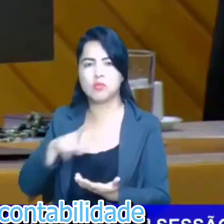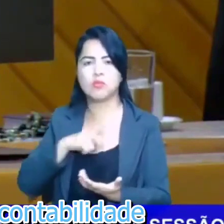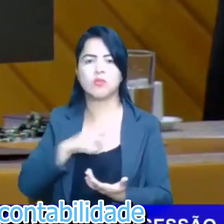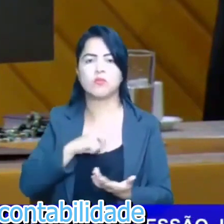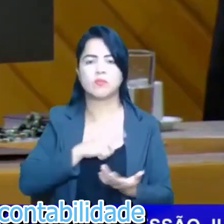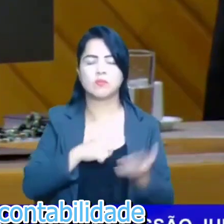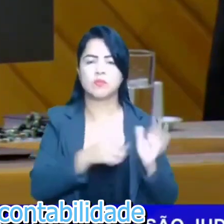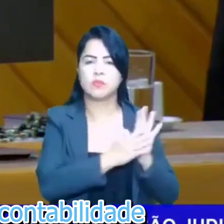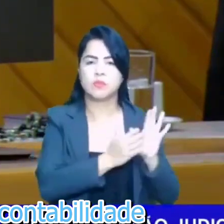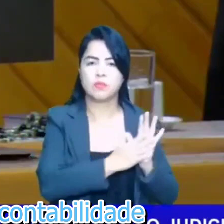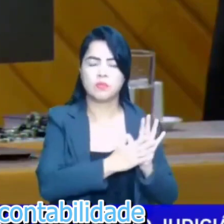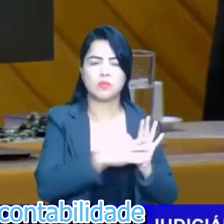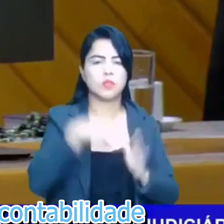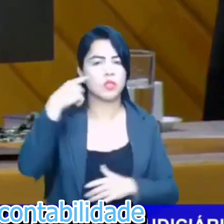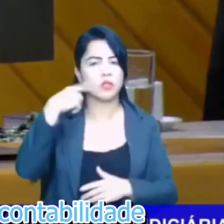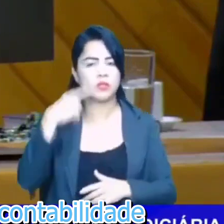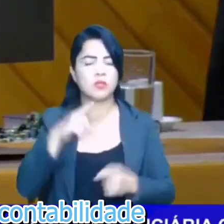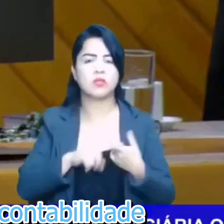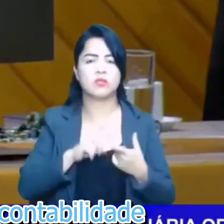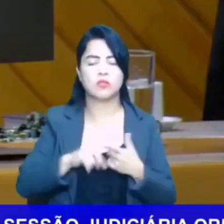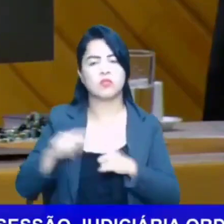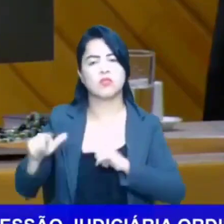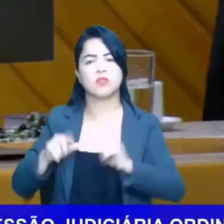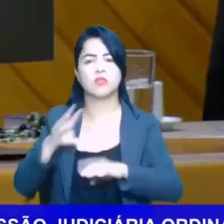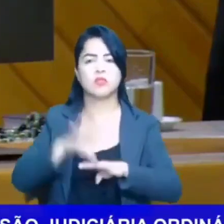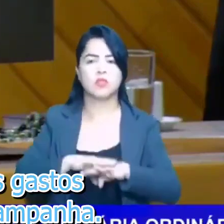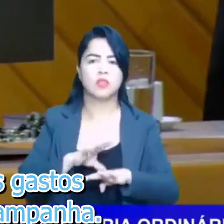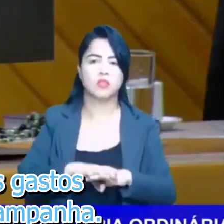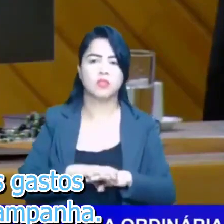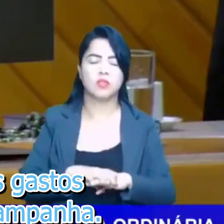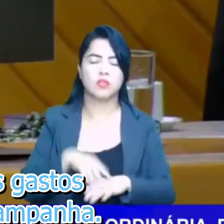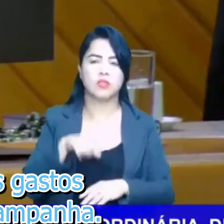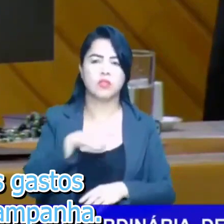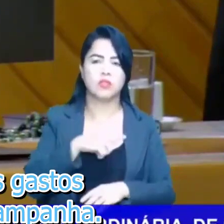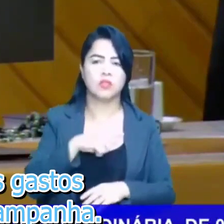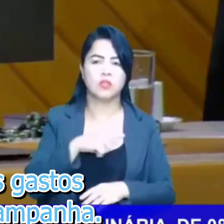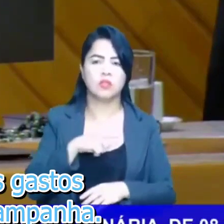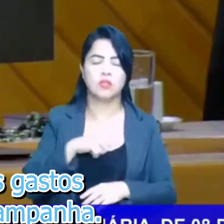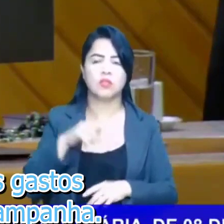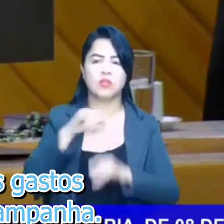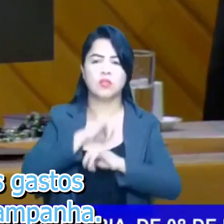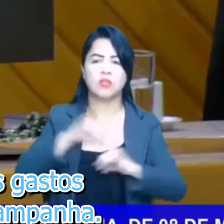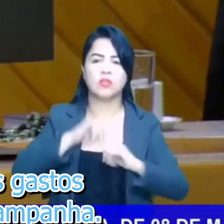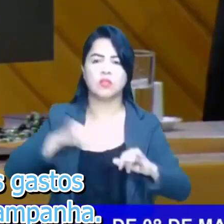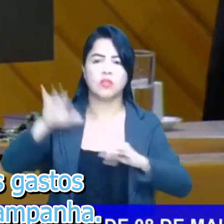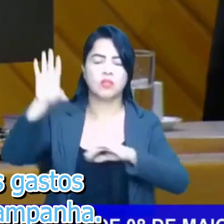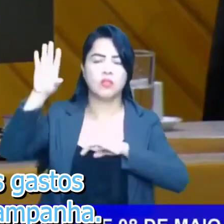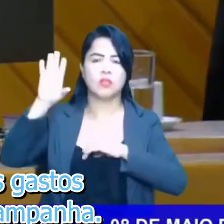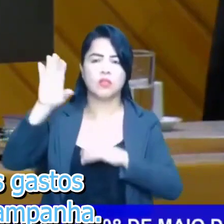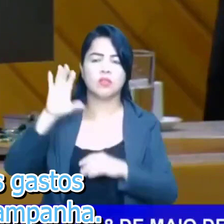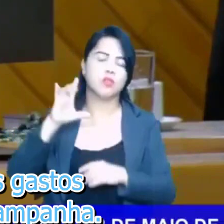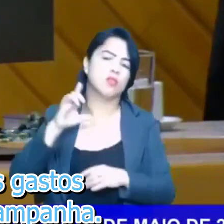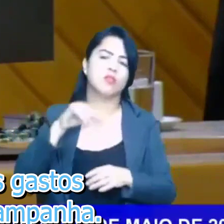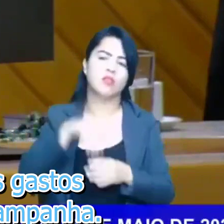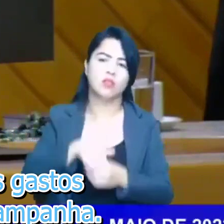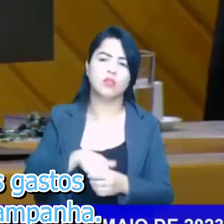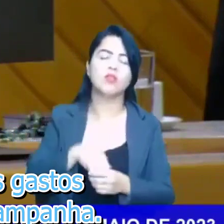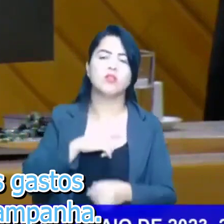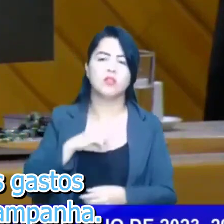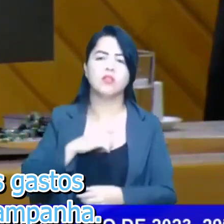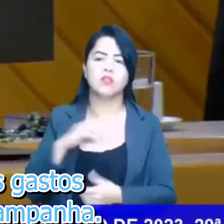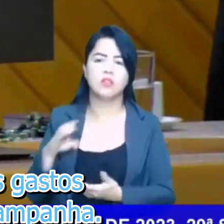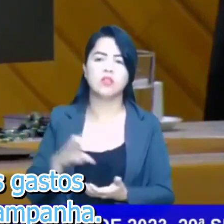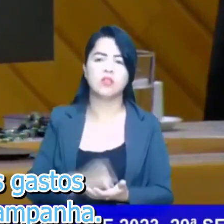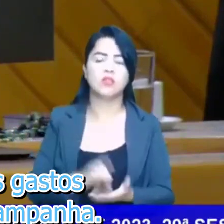da prestação de serviços advocatícios e de contabilidade no curso das campanhas eleitorais serão considerados gastos